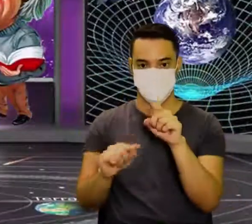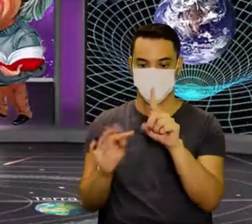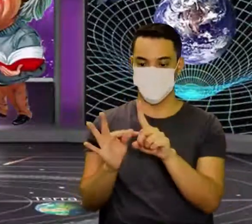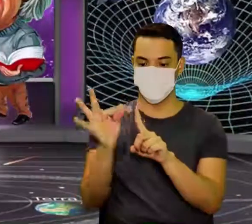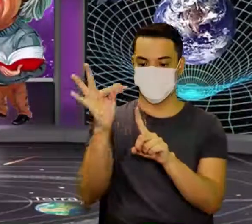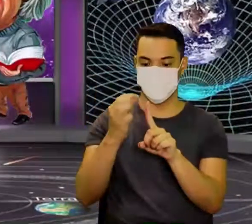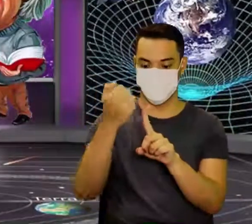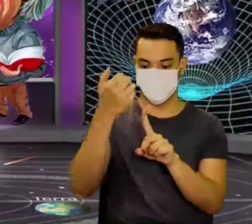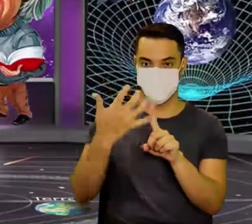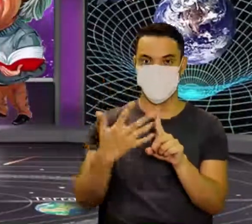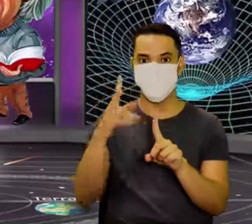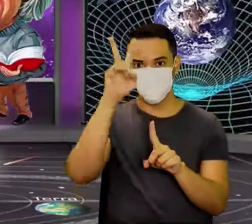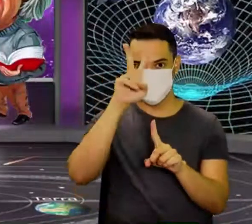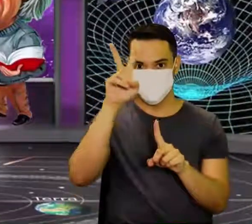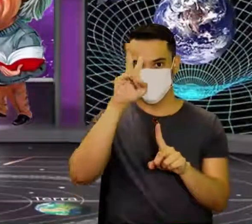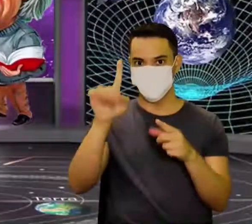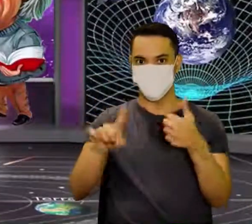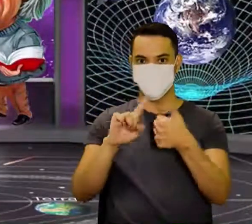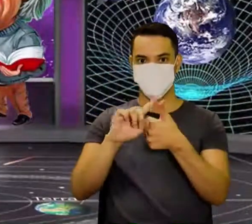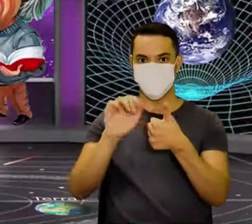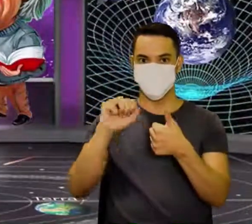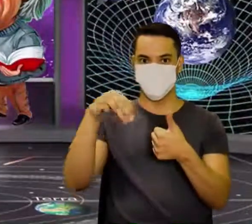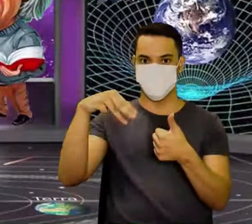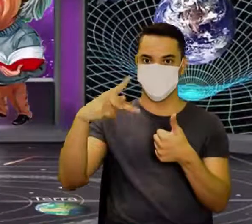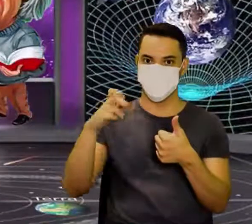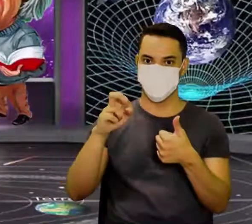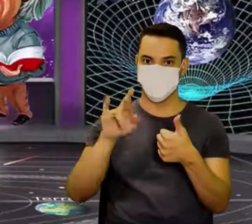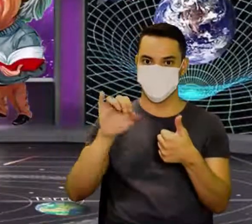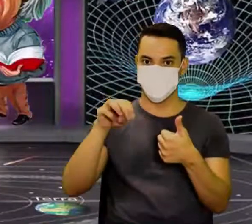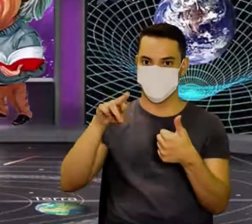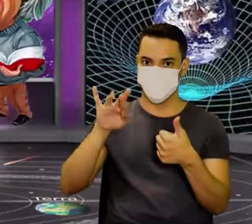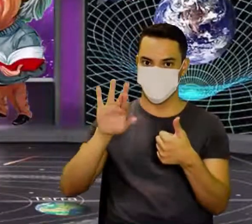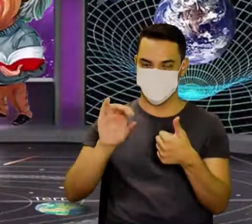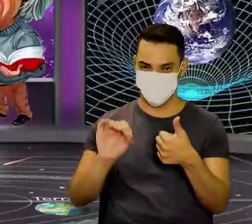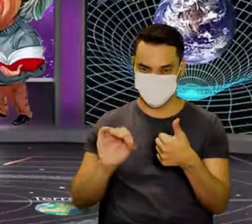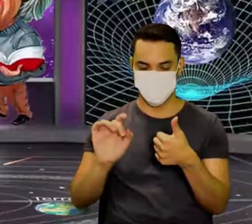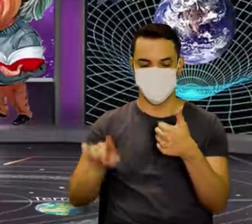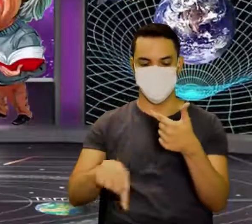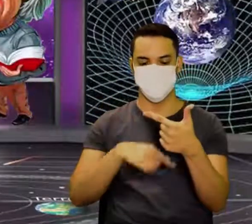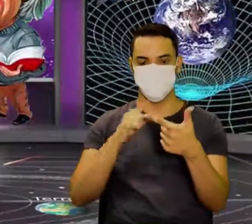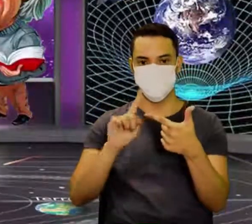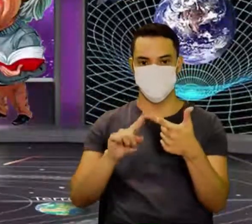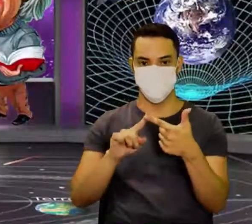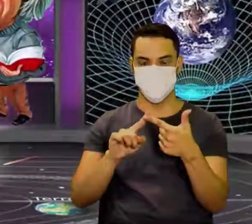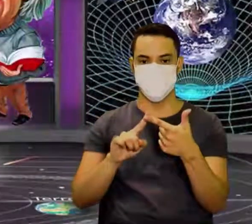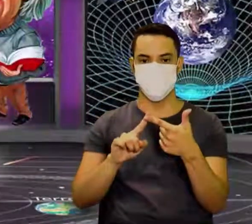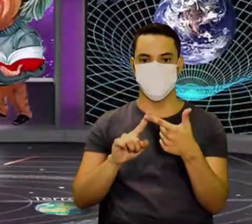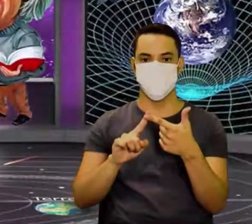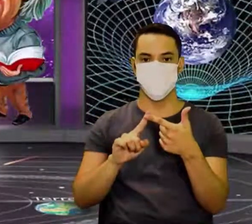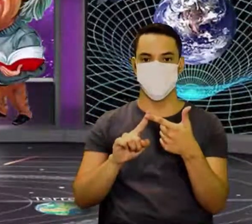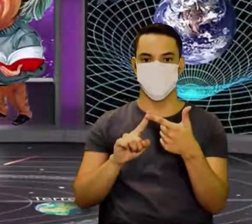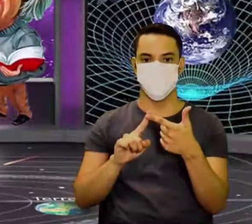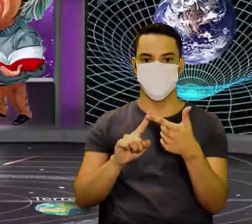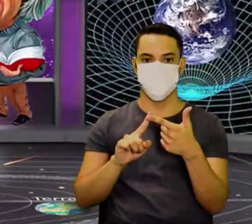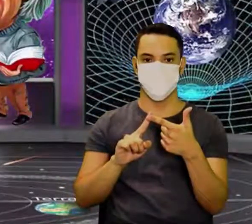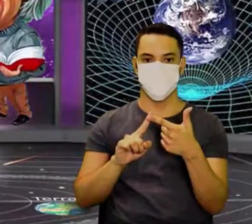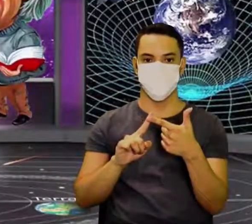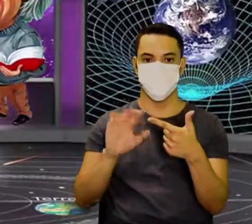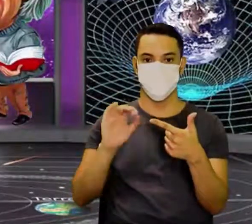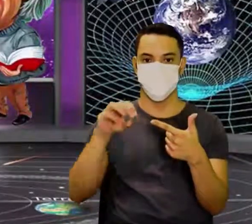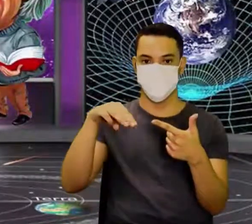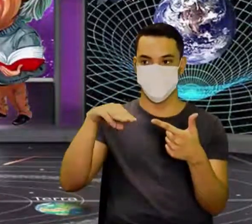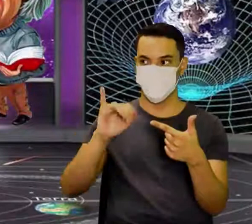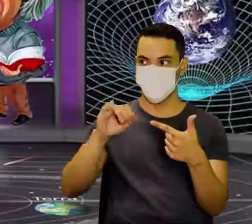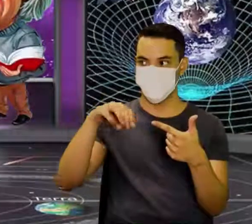medidas elétricas, lembram? O amperímetro, que mede corrente elétrica, nós vimos aí o